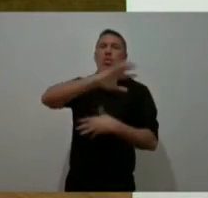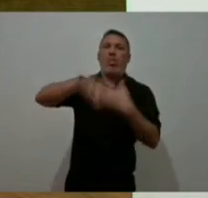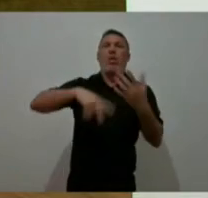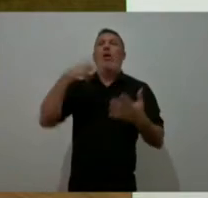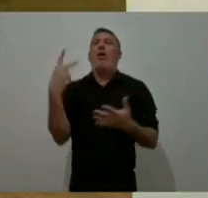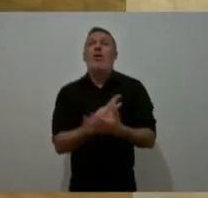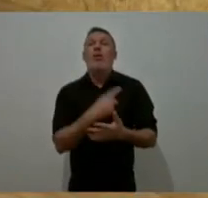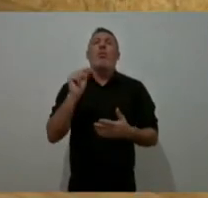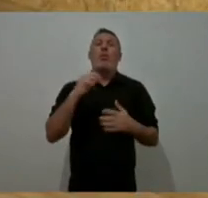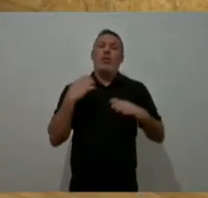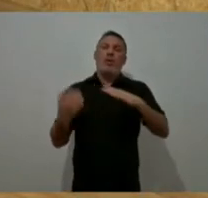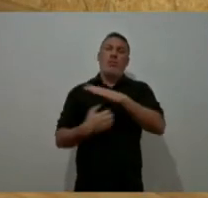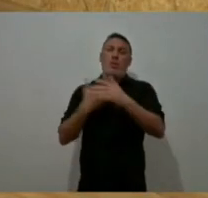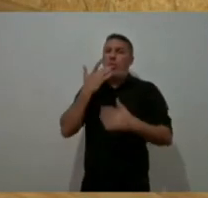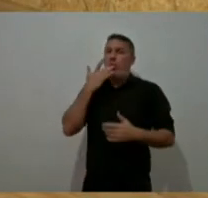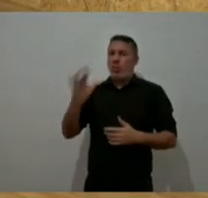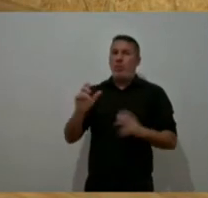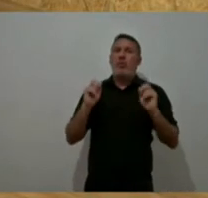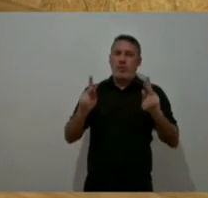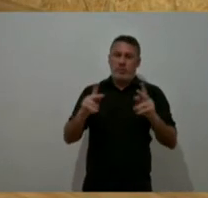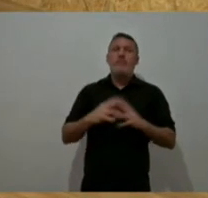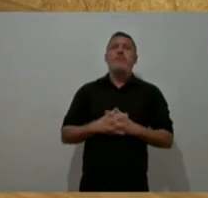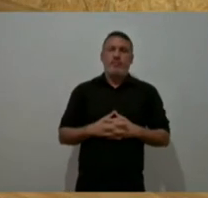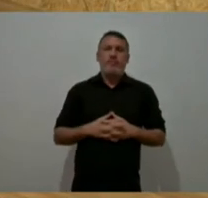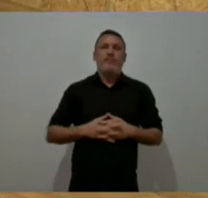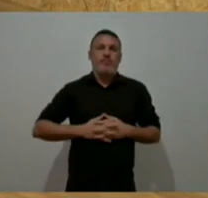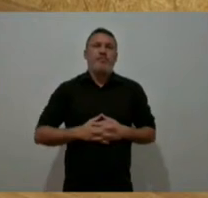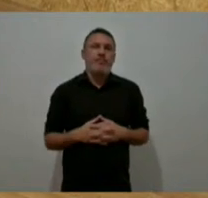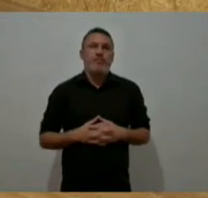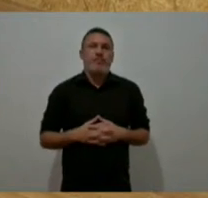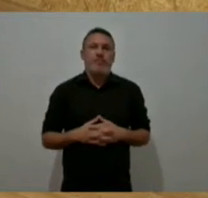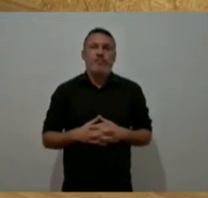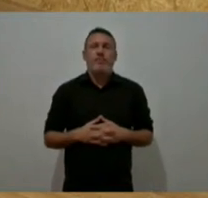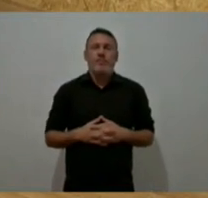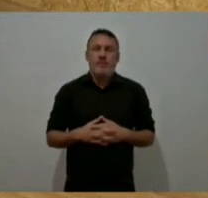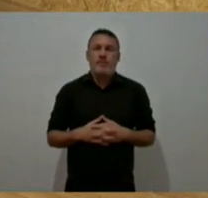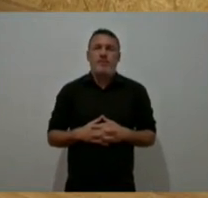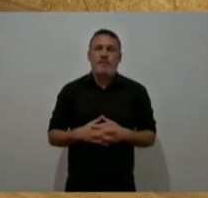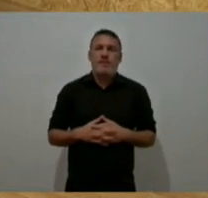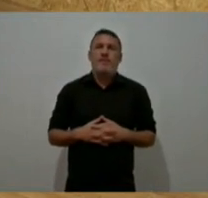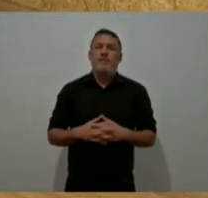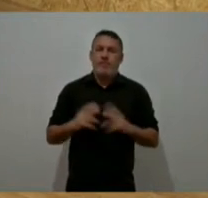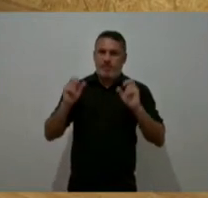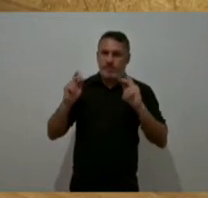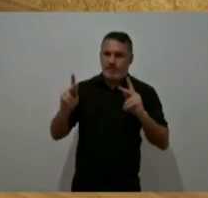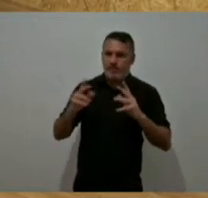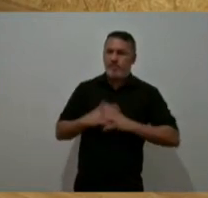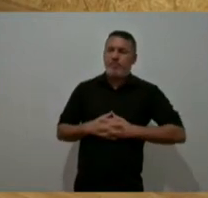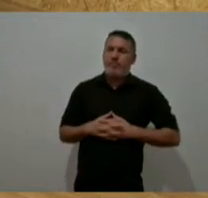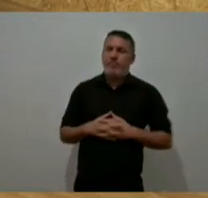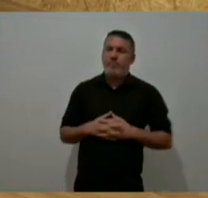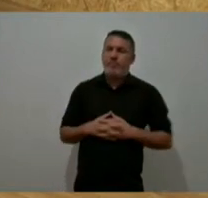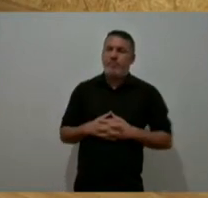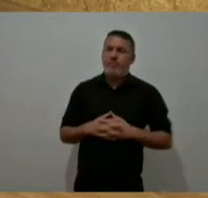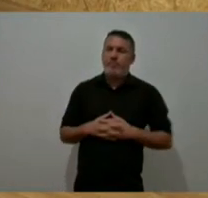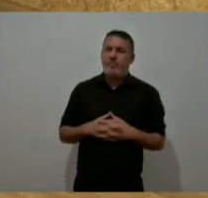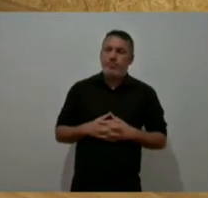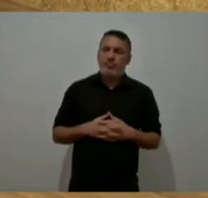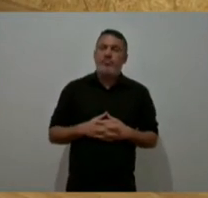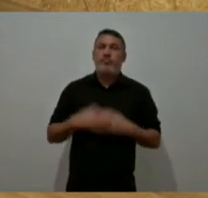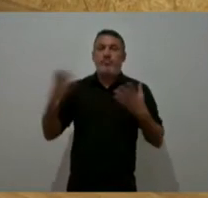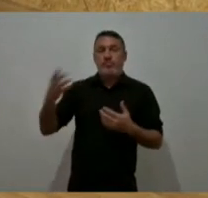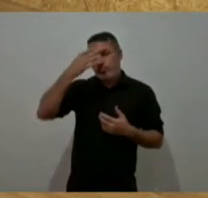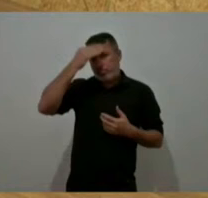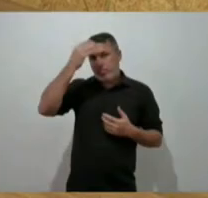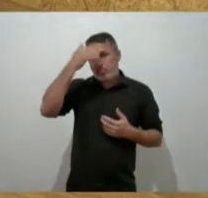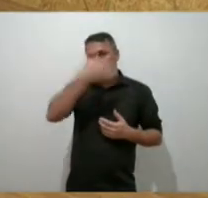Ok? Ok. Bom, governador Renato Casagrande, a gente sabe que